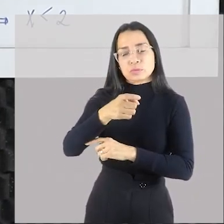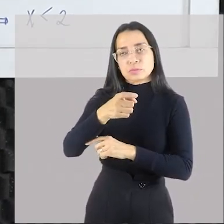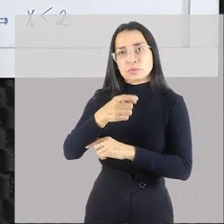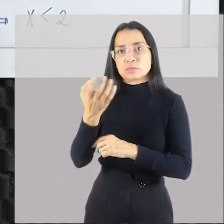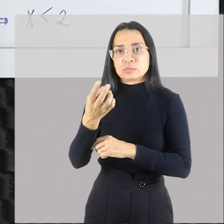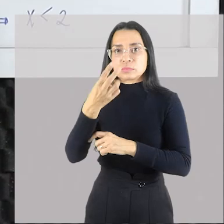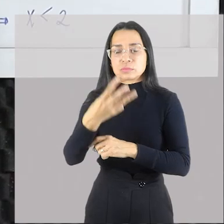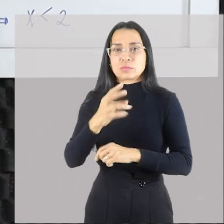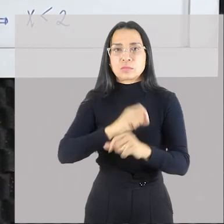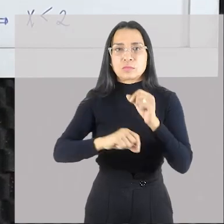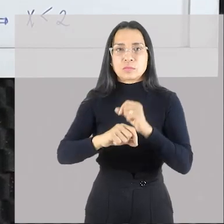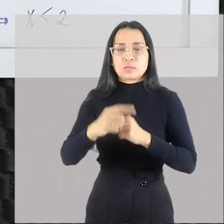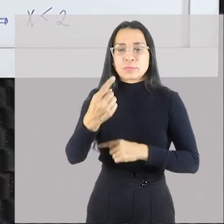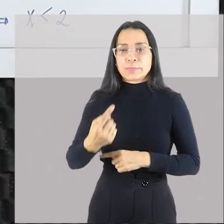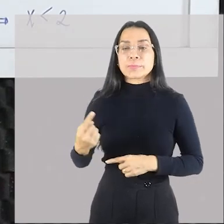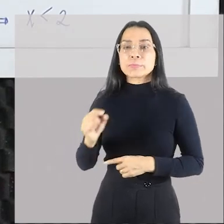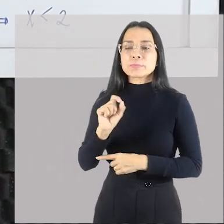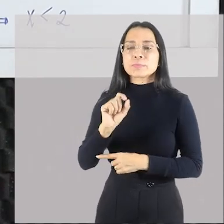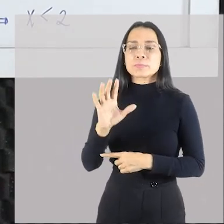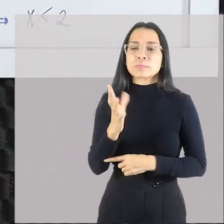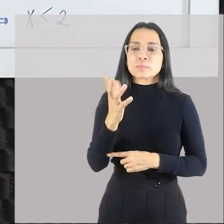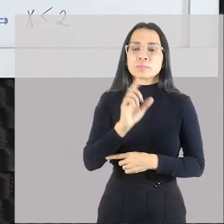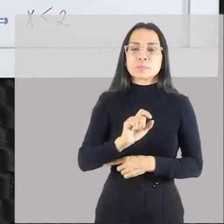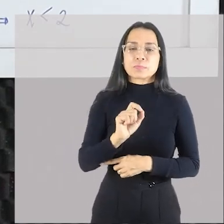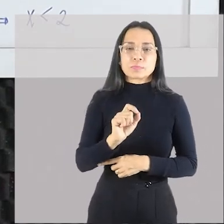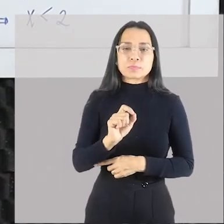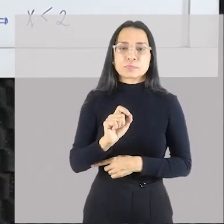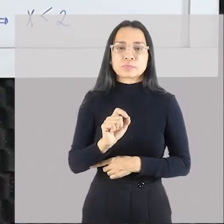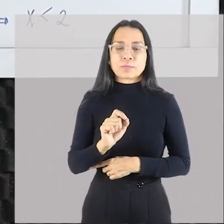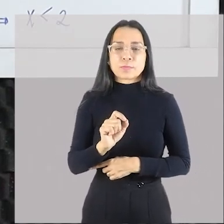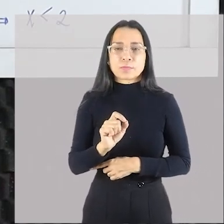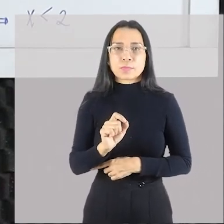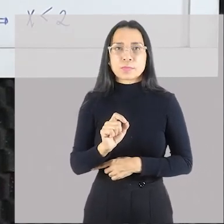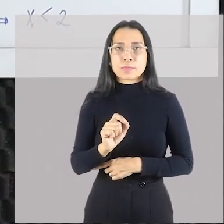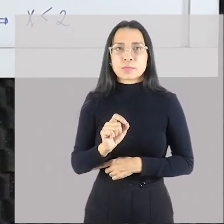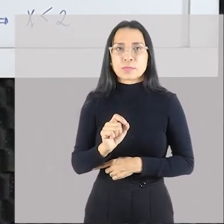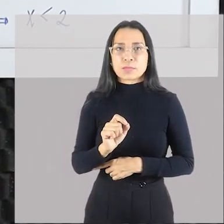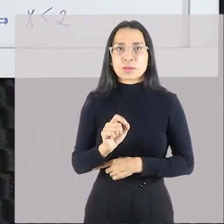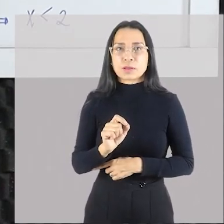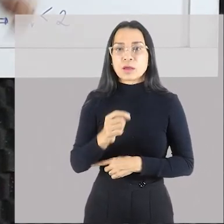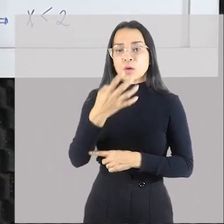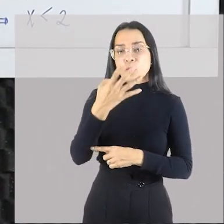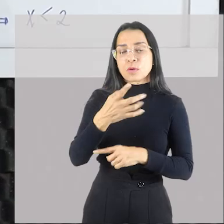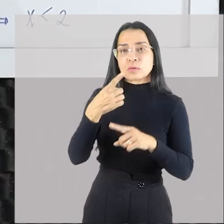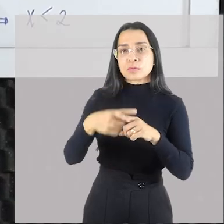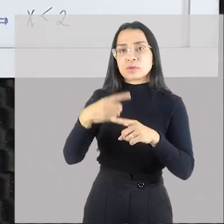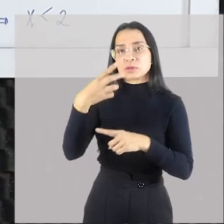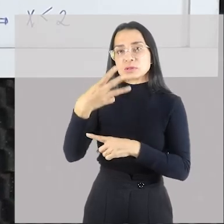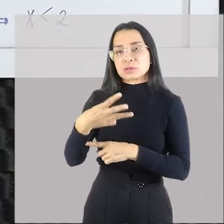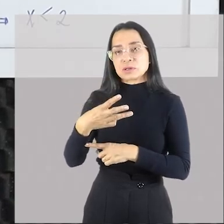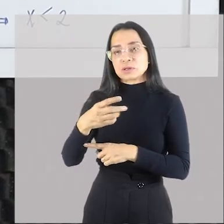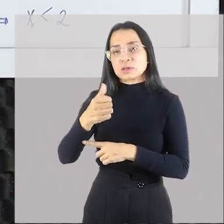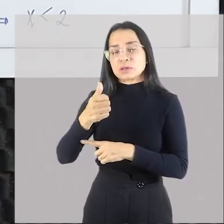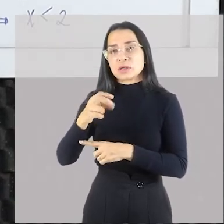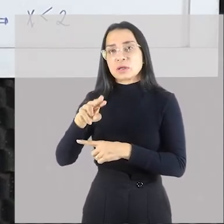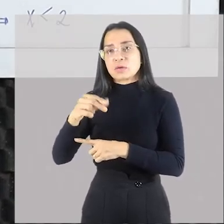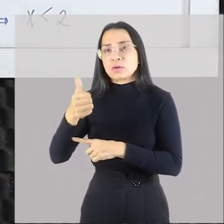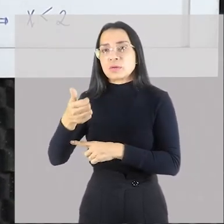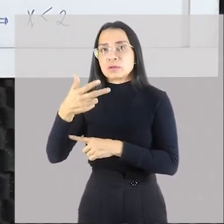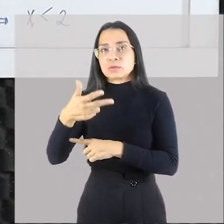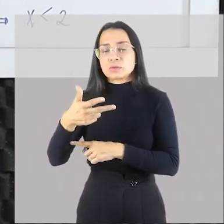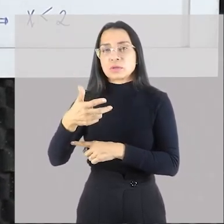direita do 2. Então, se você substituir, ó, 4 vezes 3 dá 12, 12 menos 8, 4, um número